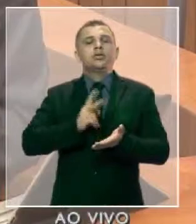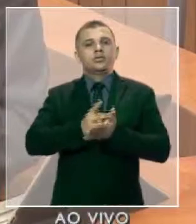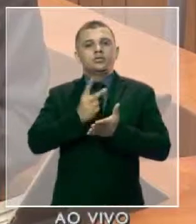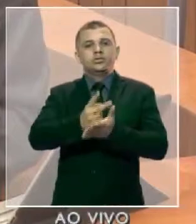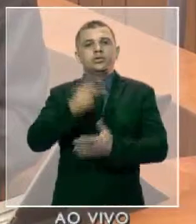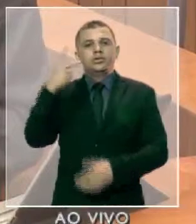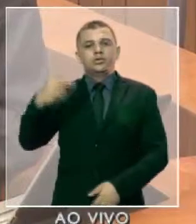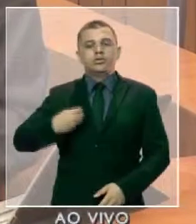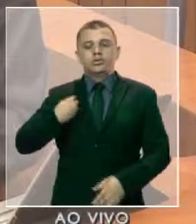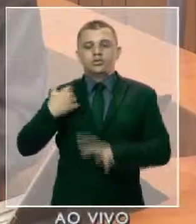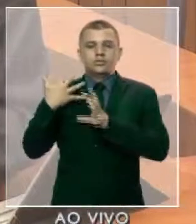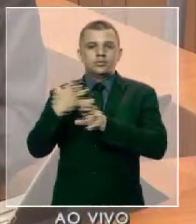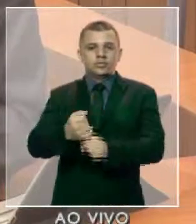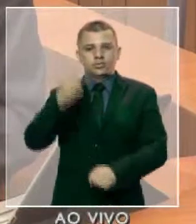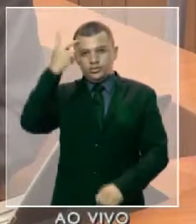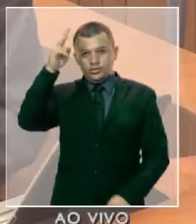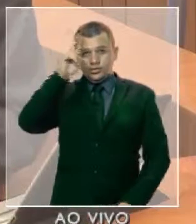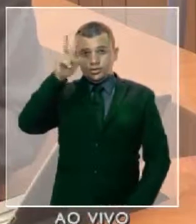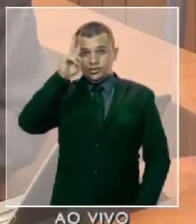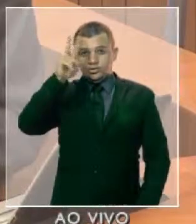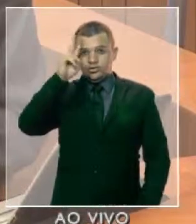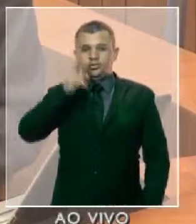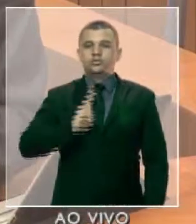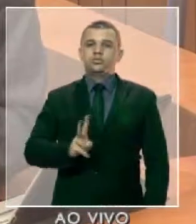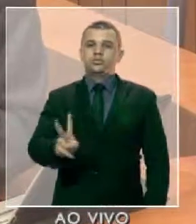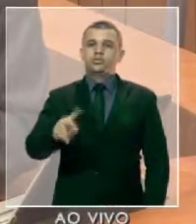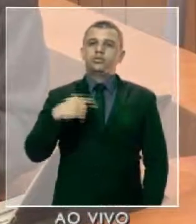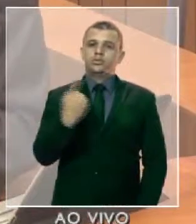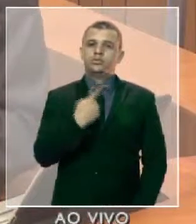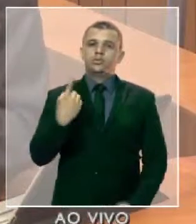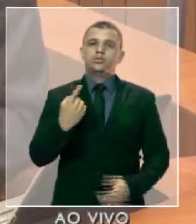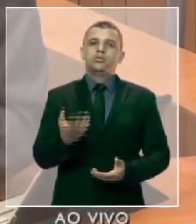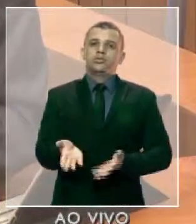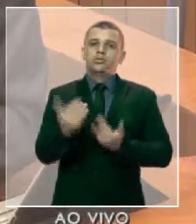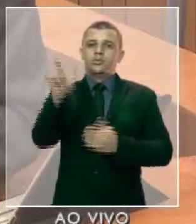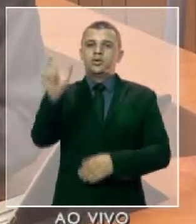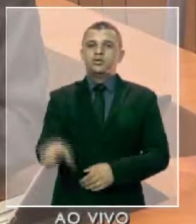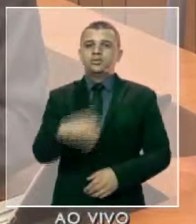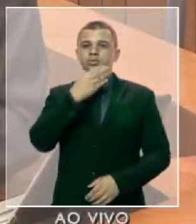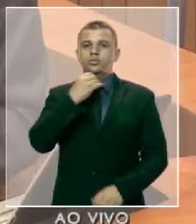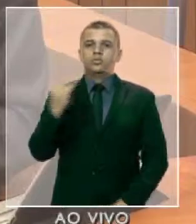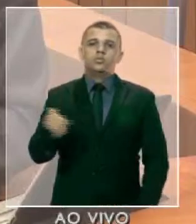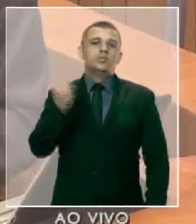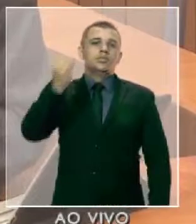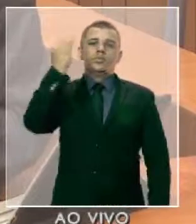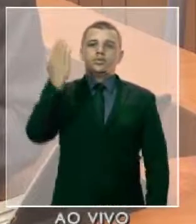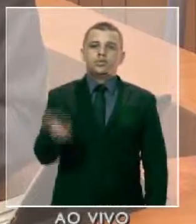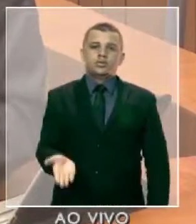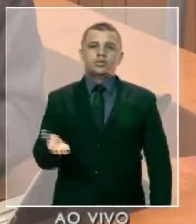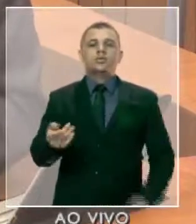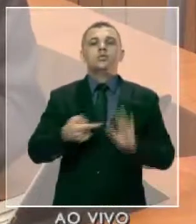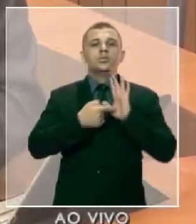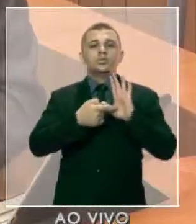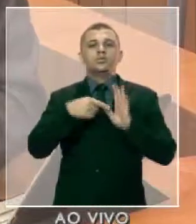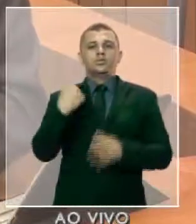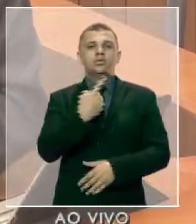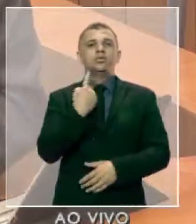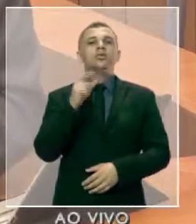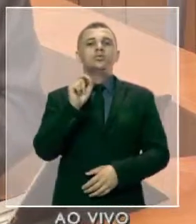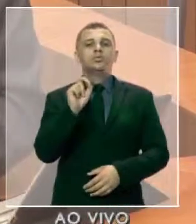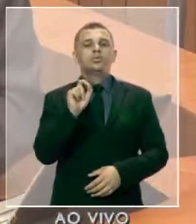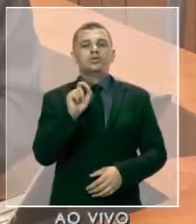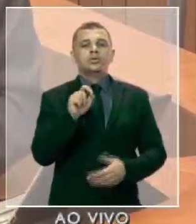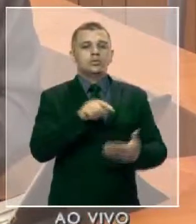nessa história. Então, essa aqui é a nossa homenagem a este grande homem que nos mostrou um caminho